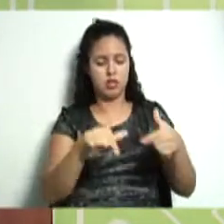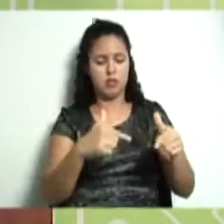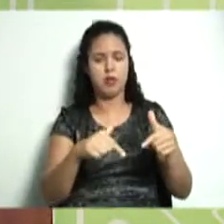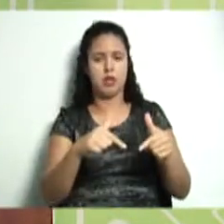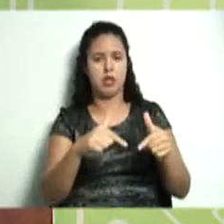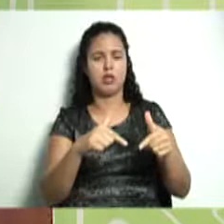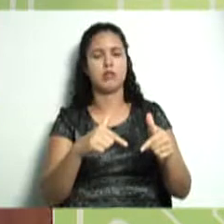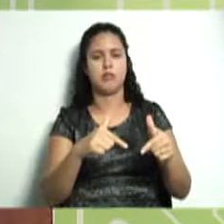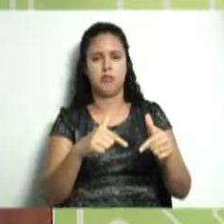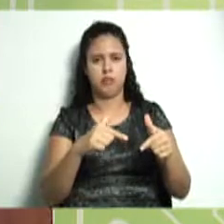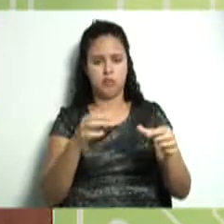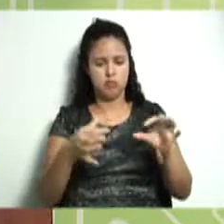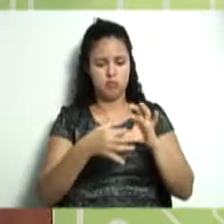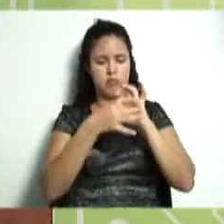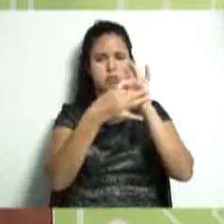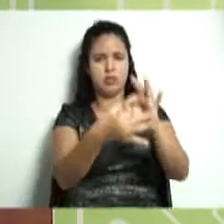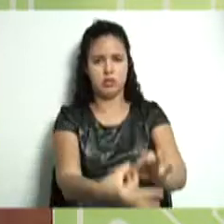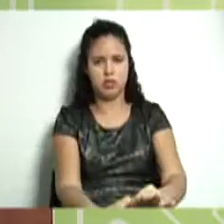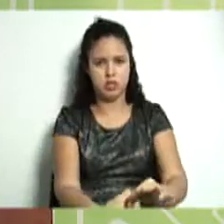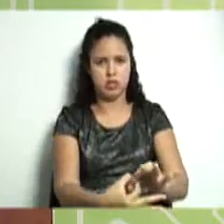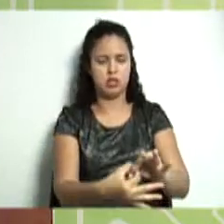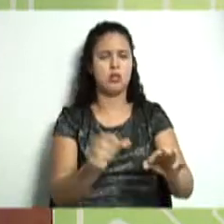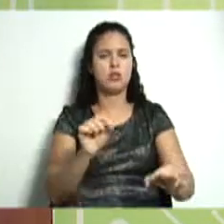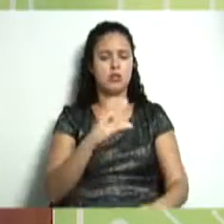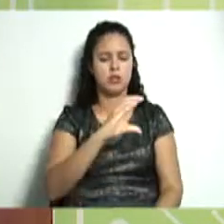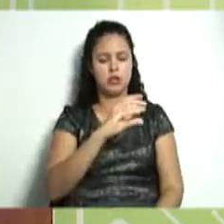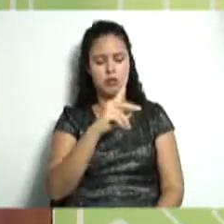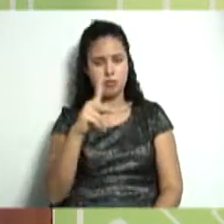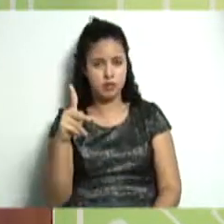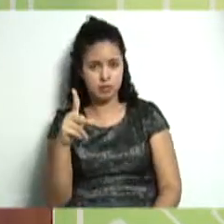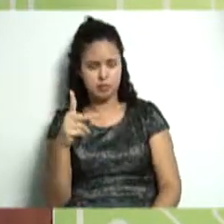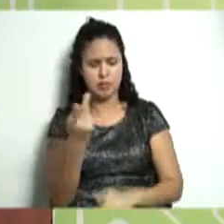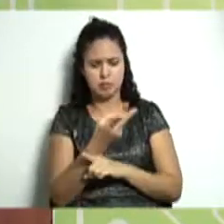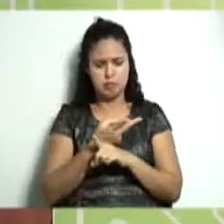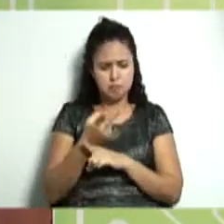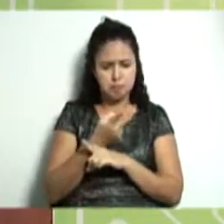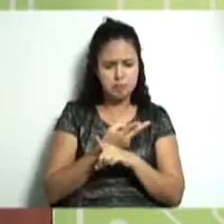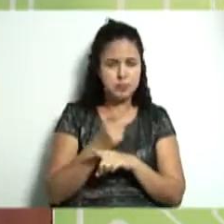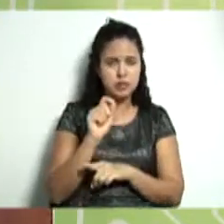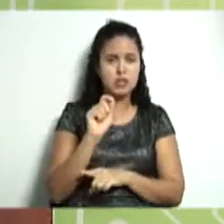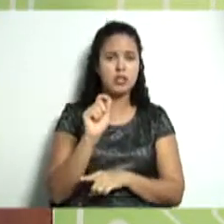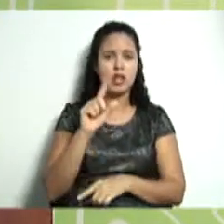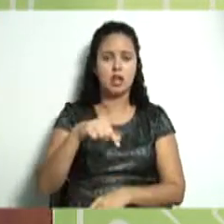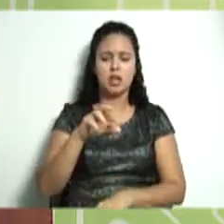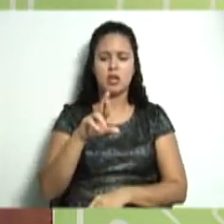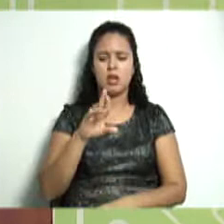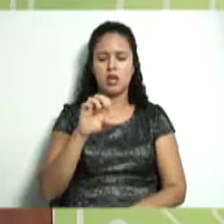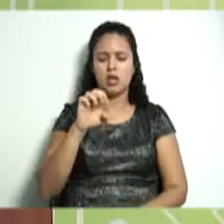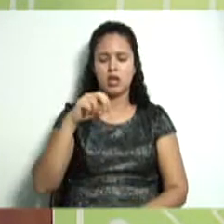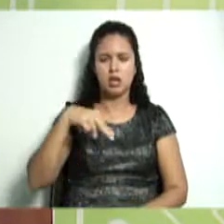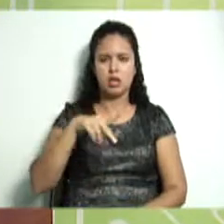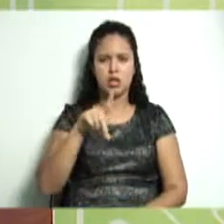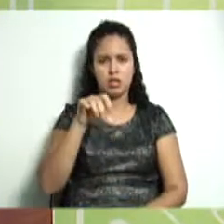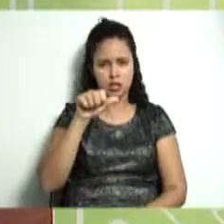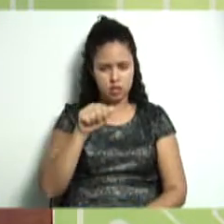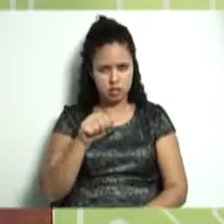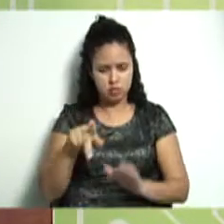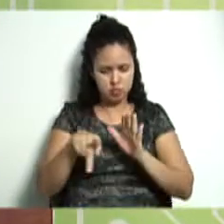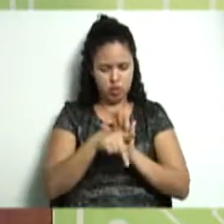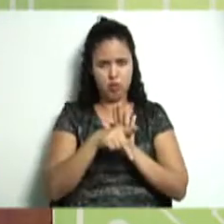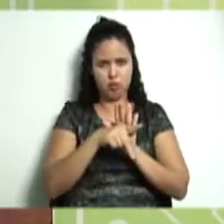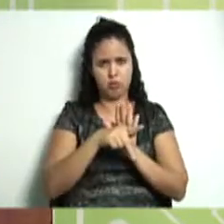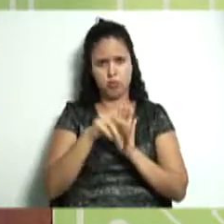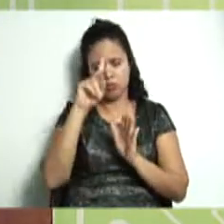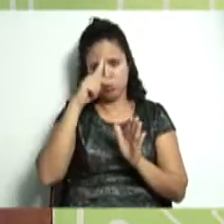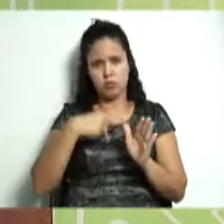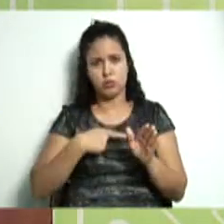serviços ligados a uma cooperativa, eles estão buscando renda para si próprio e renda para a cooperativa. Não